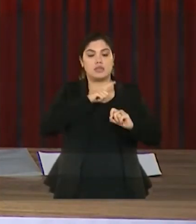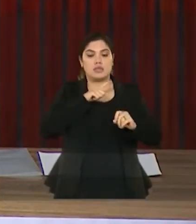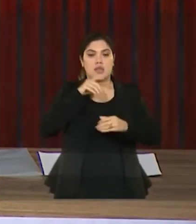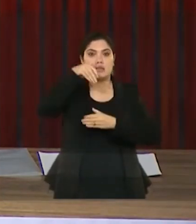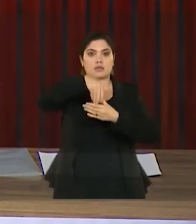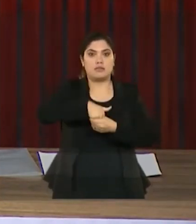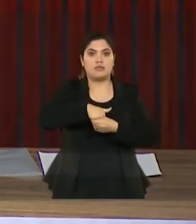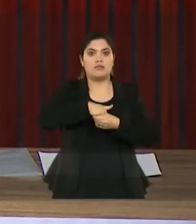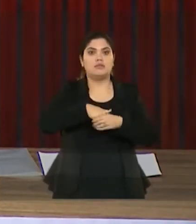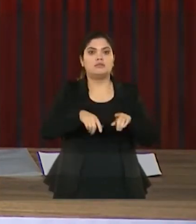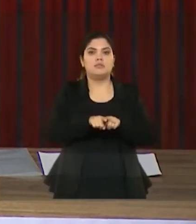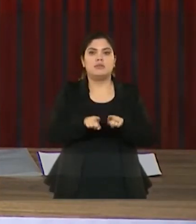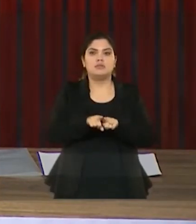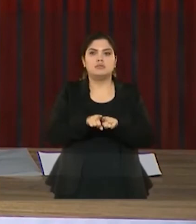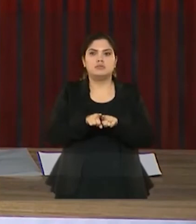eleições lisas,